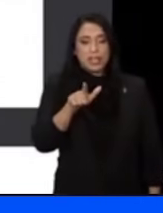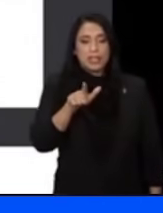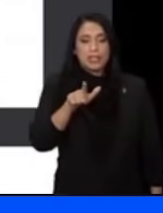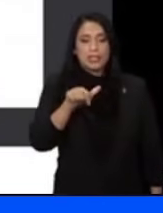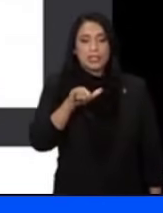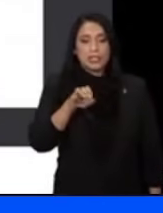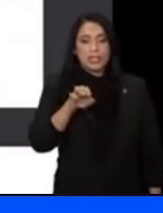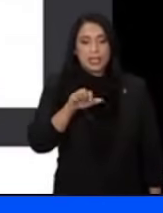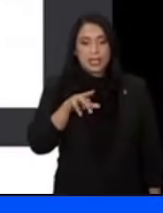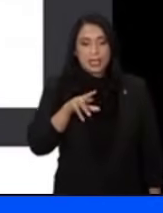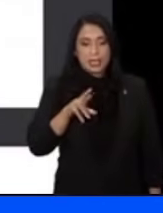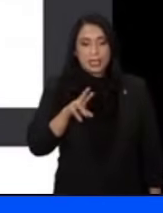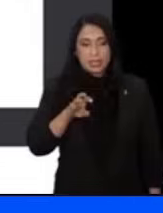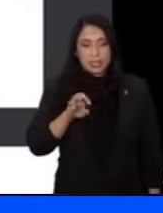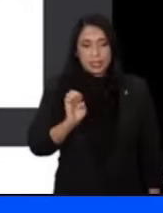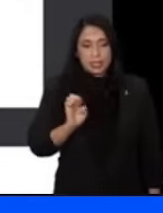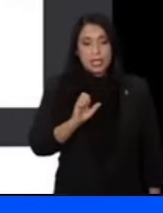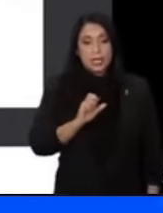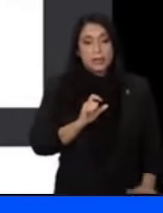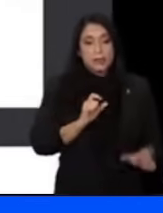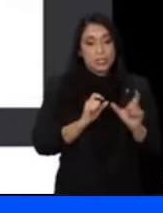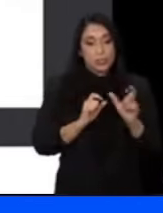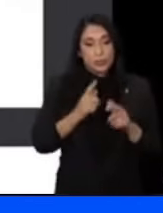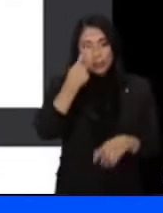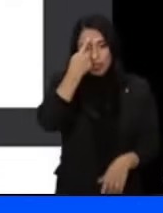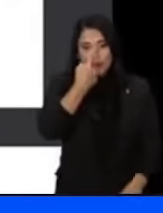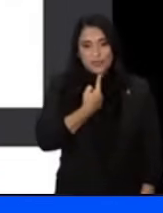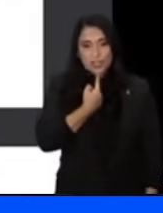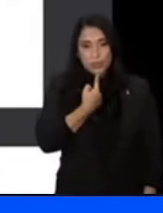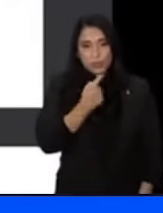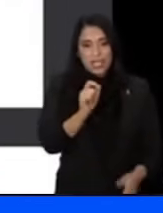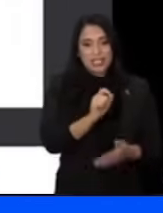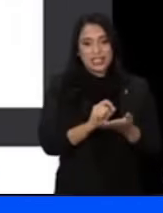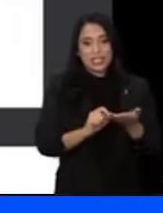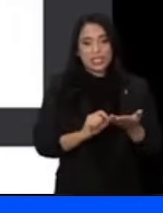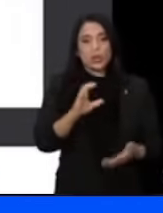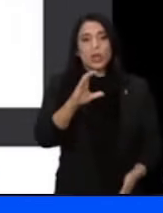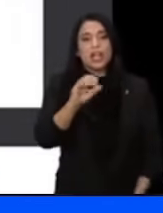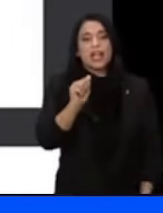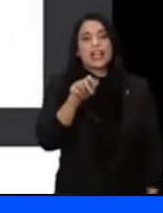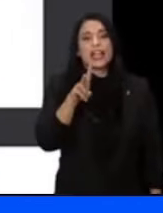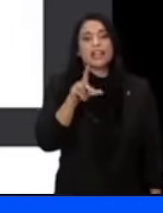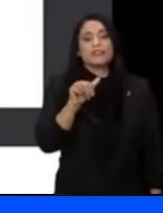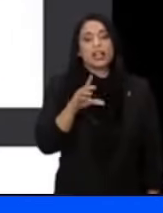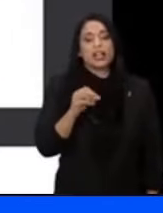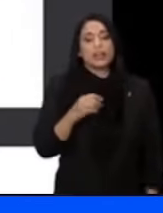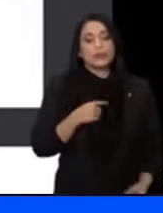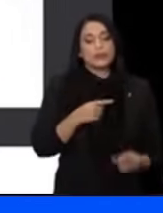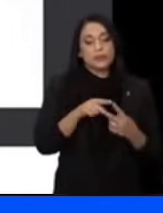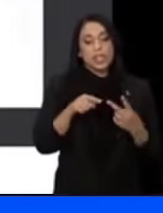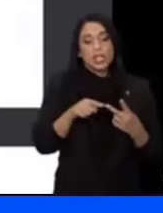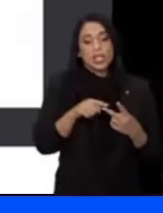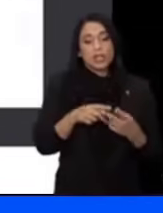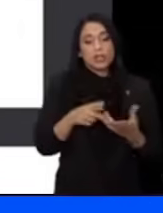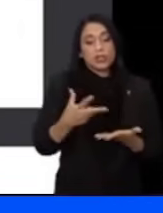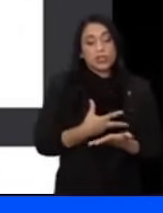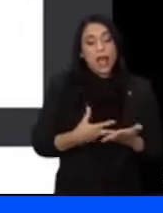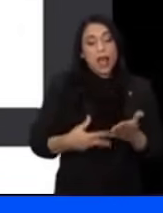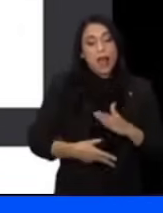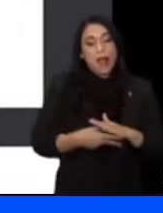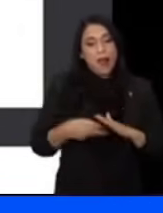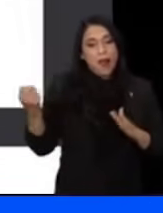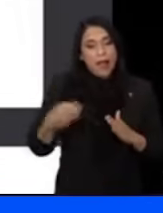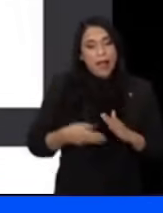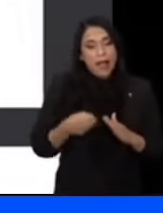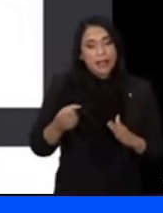no nome dele, no perfil Cavalo, e conversa isso. Isso é o que 2 hackers do interior de São Paulo descobriram e